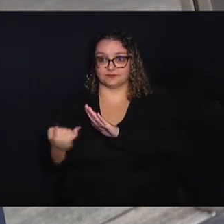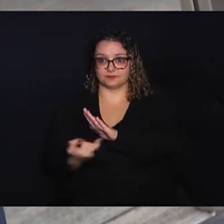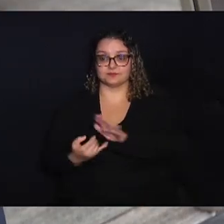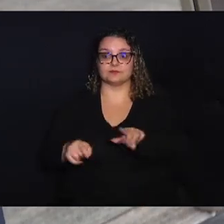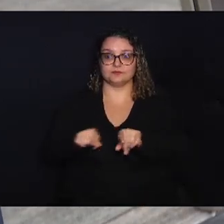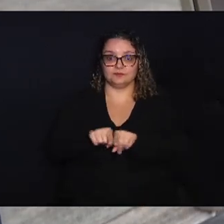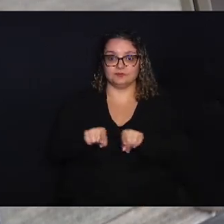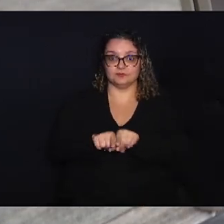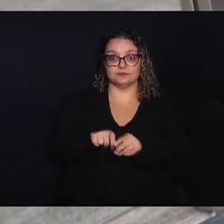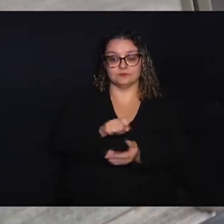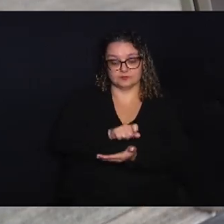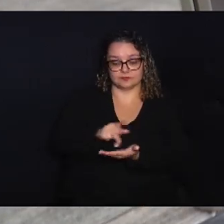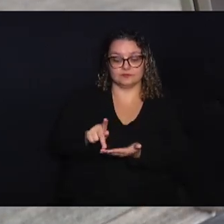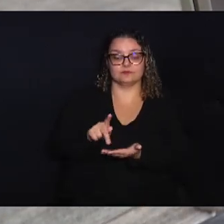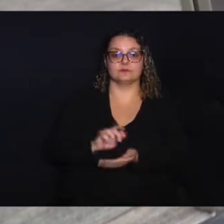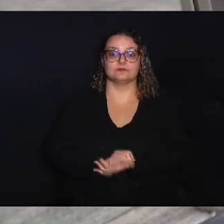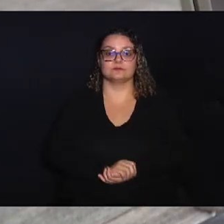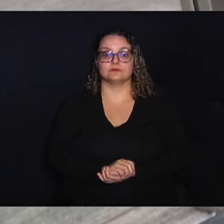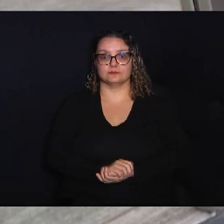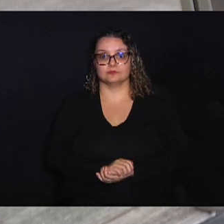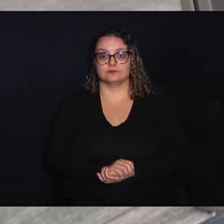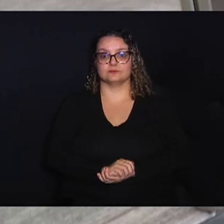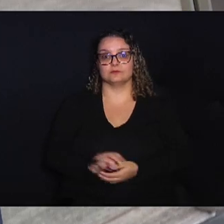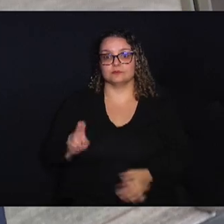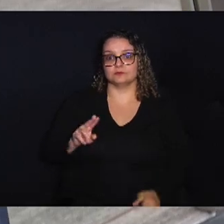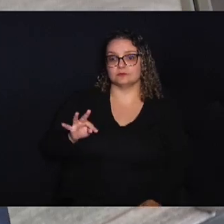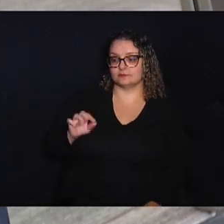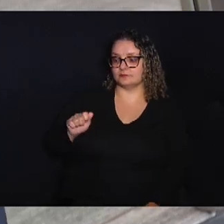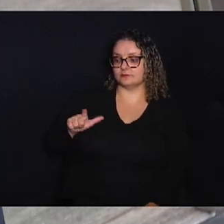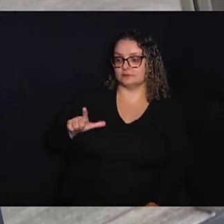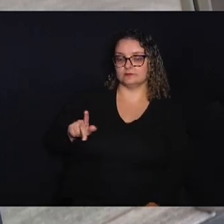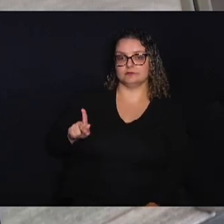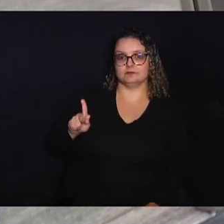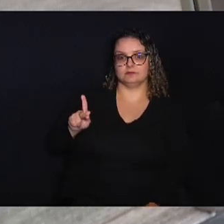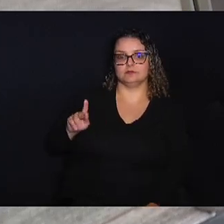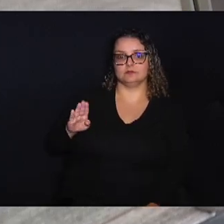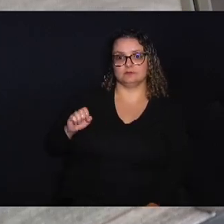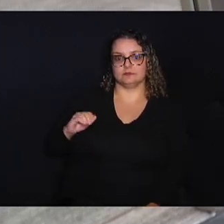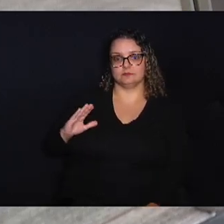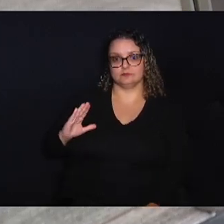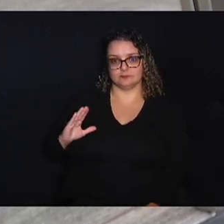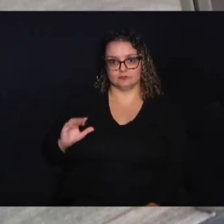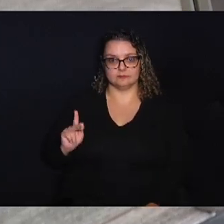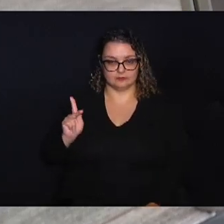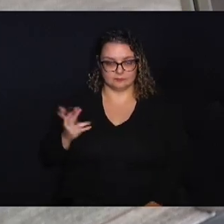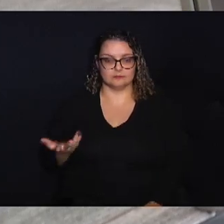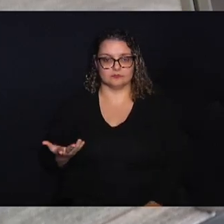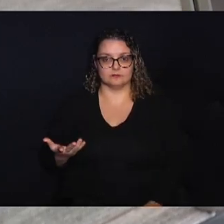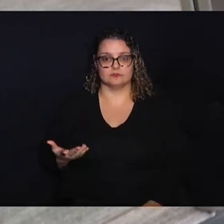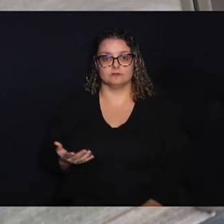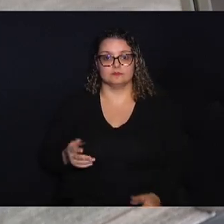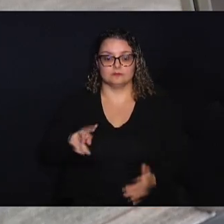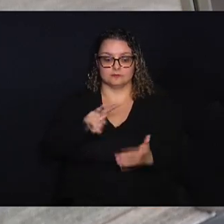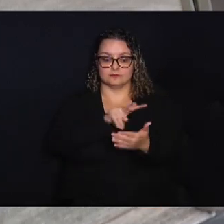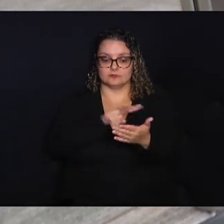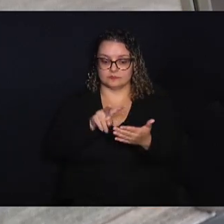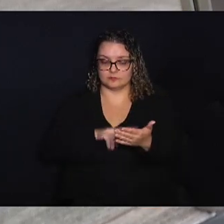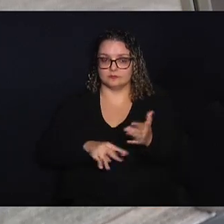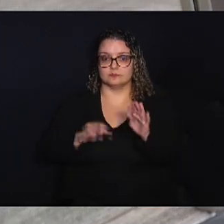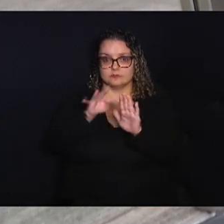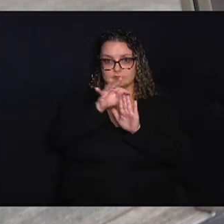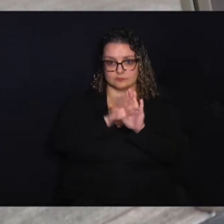um aplicativo que chama Talkback, que permite, a partir da leitura, né, do